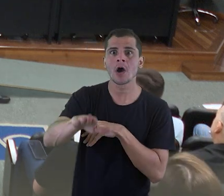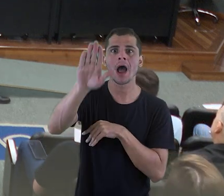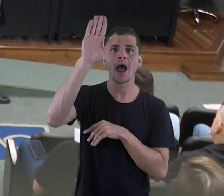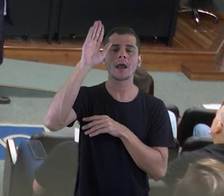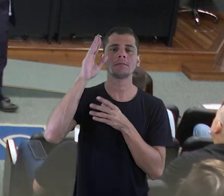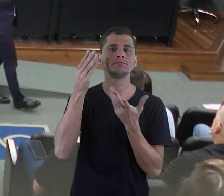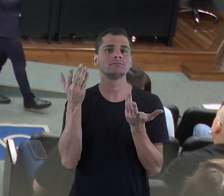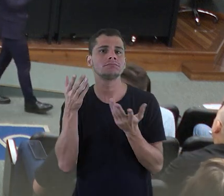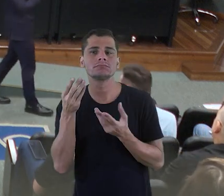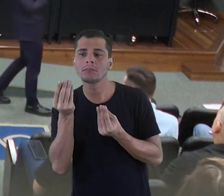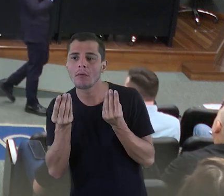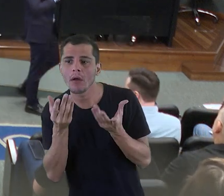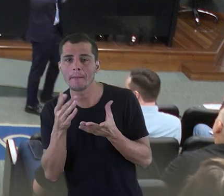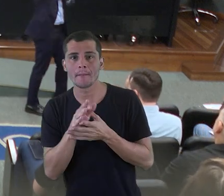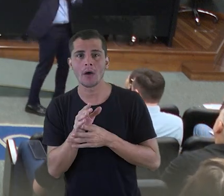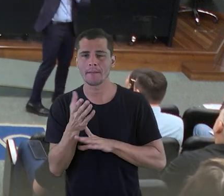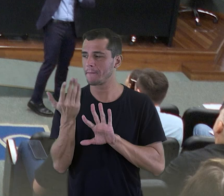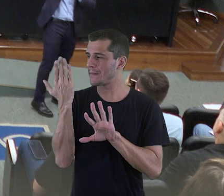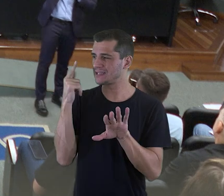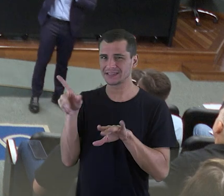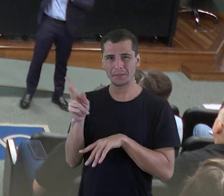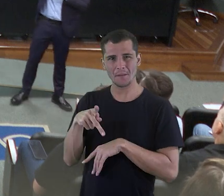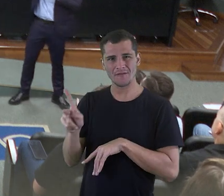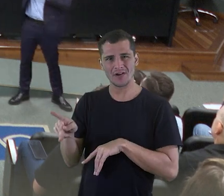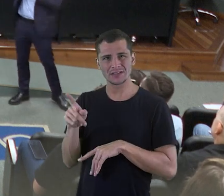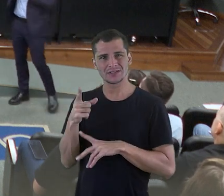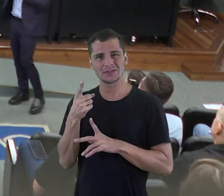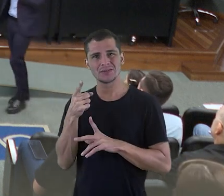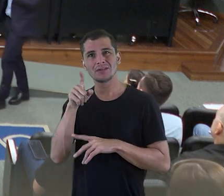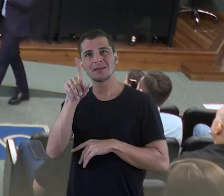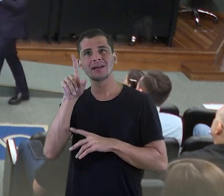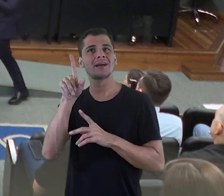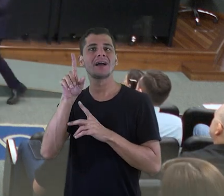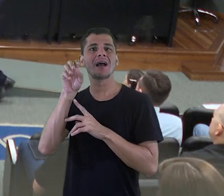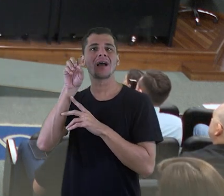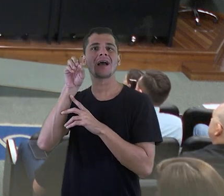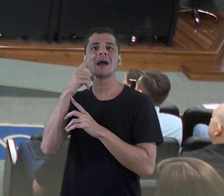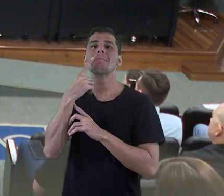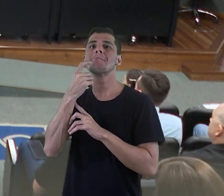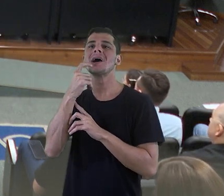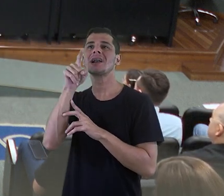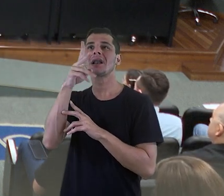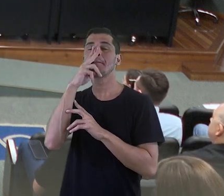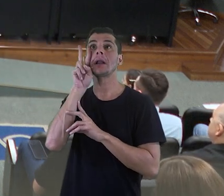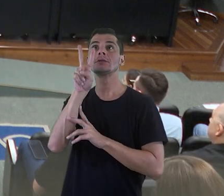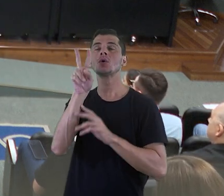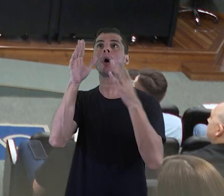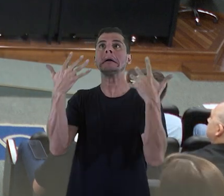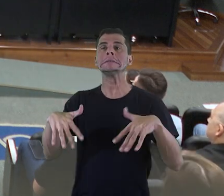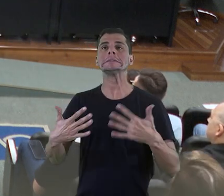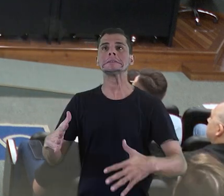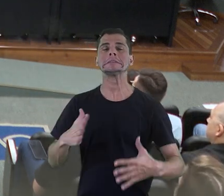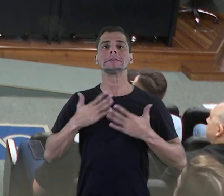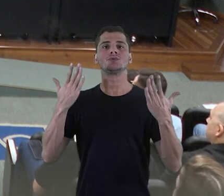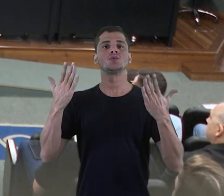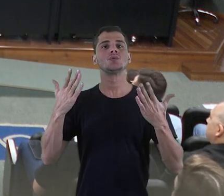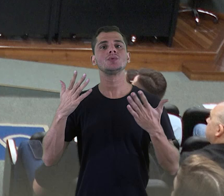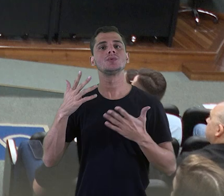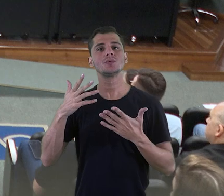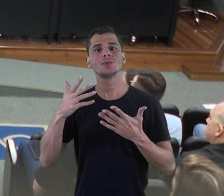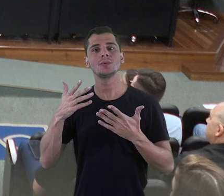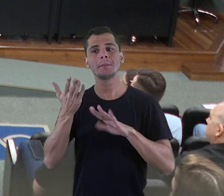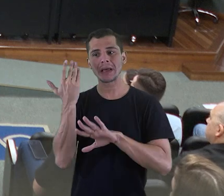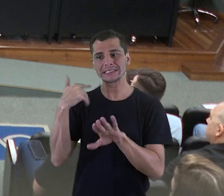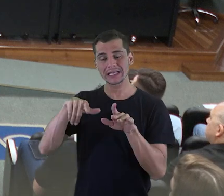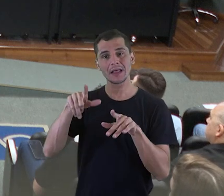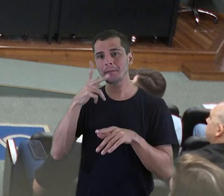eu paro. Mas olha que interessante como... E aí o direito ele está mudando para isso, nos controles internos. Quando o TCU eu